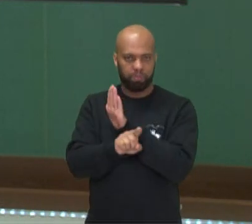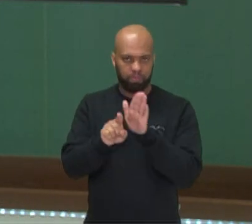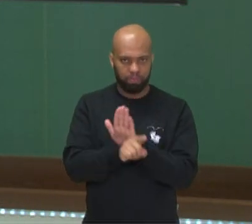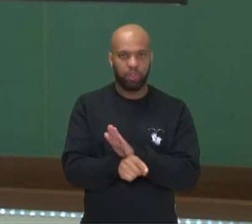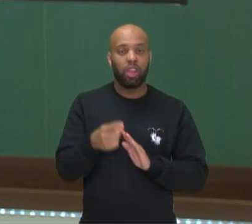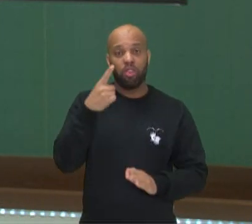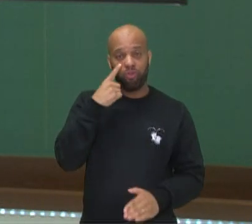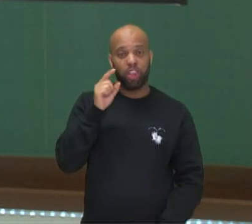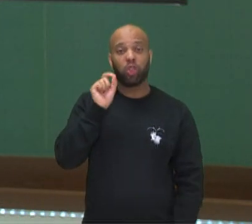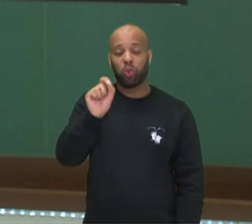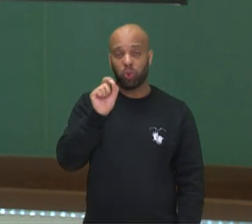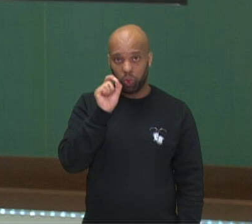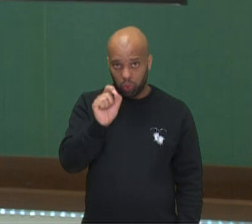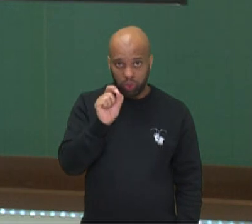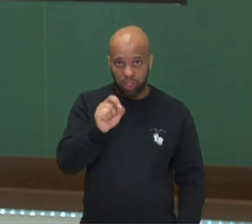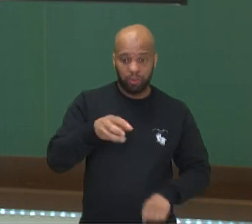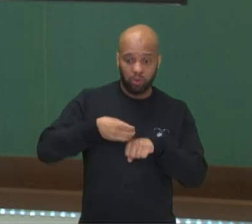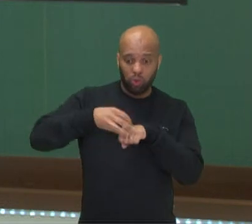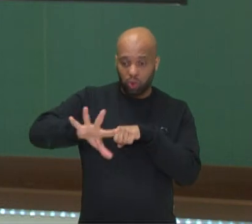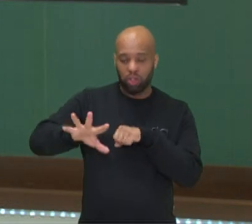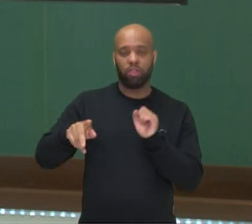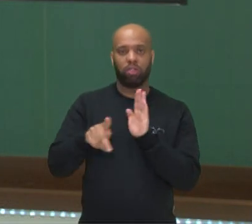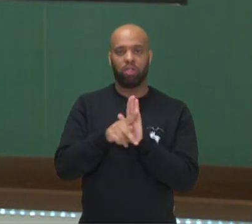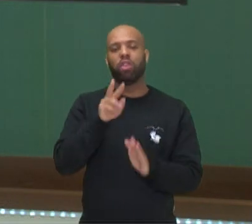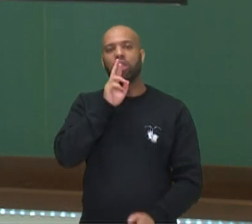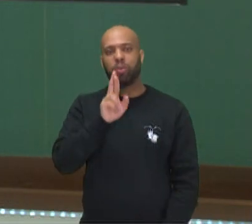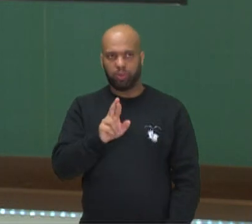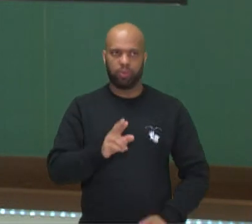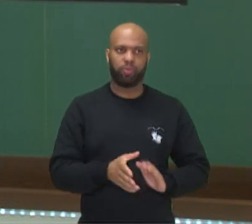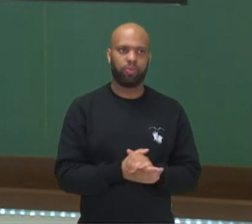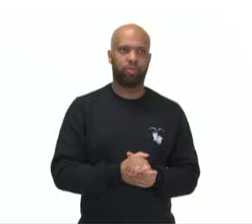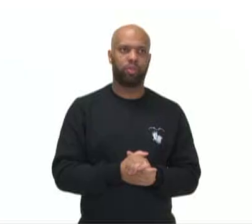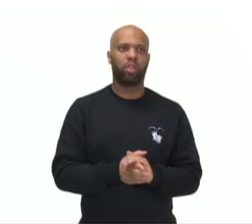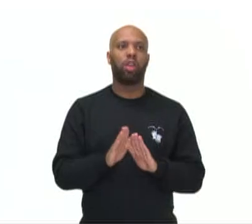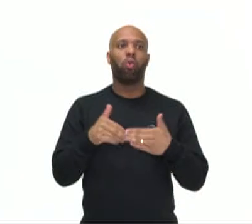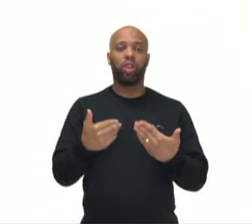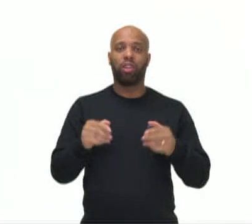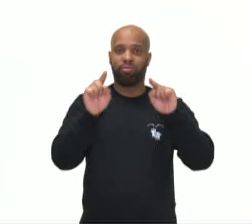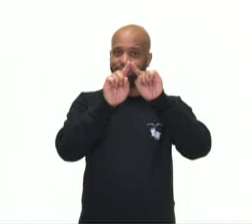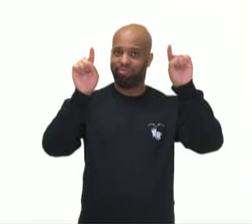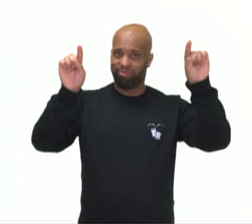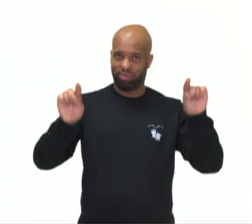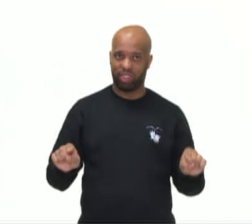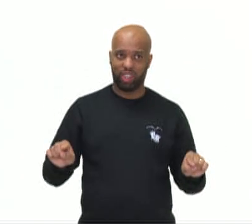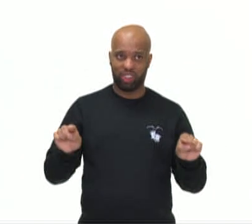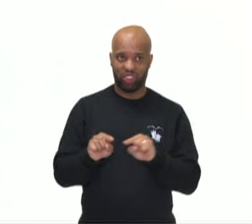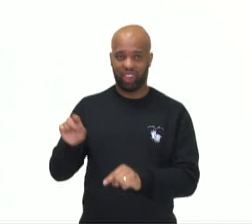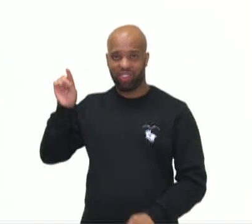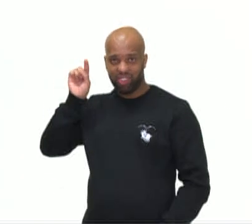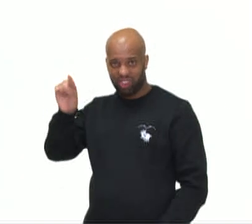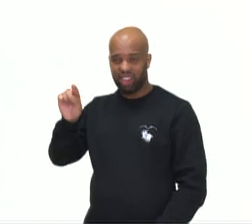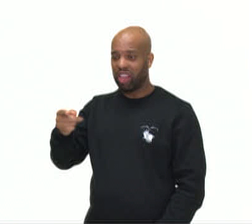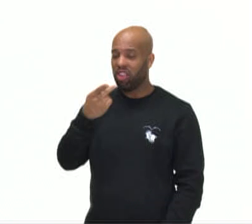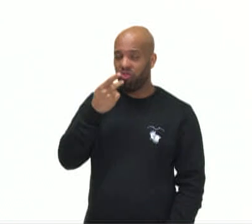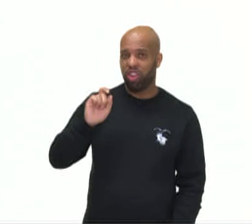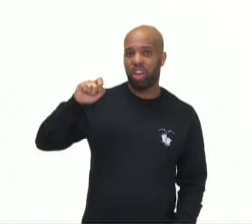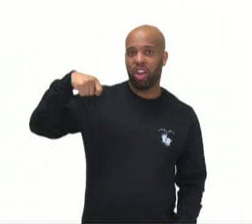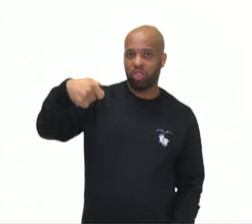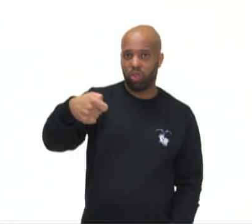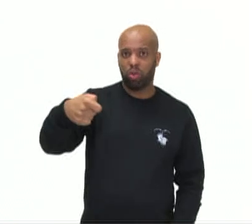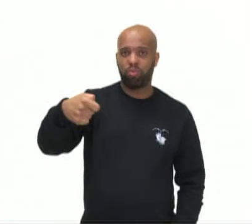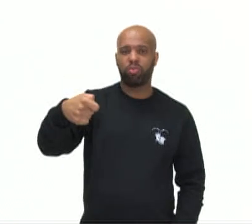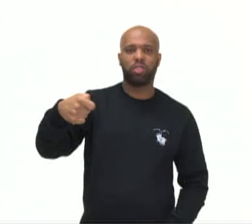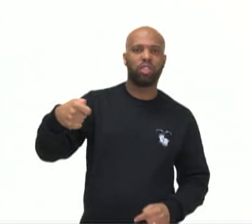Então, observem aqui a nossa sugestão. A própria charge tratar do fato de